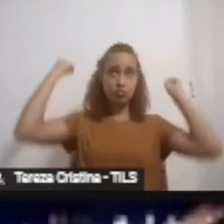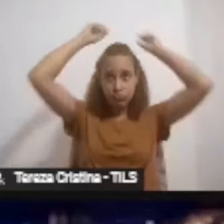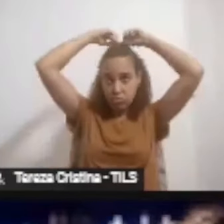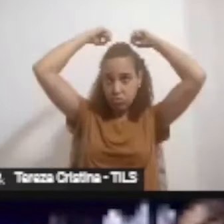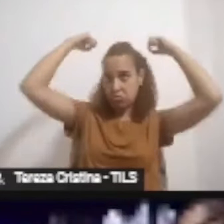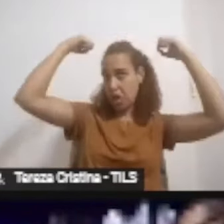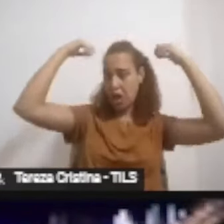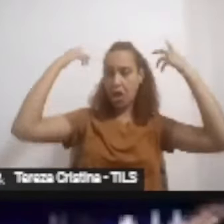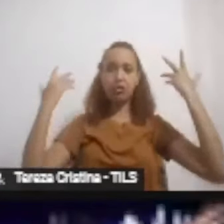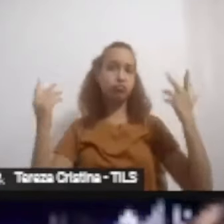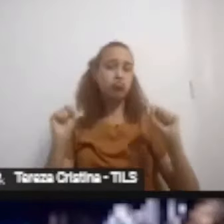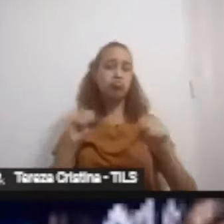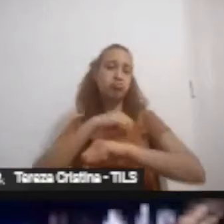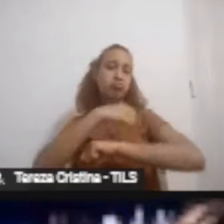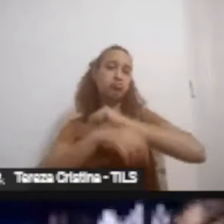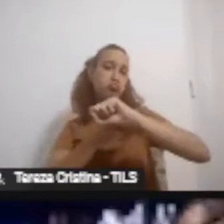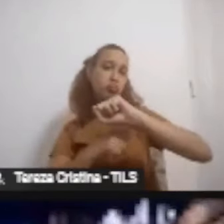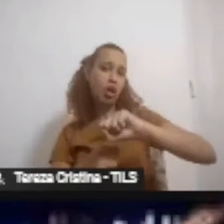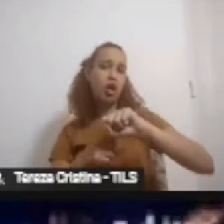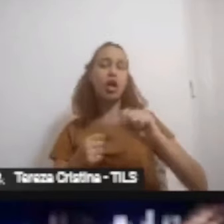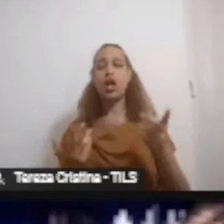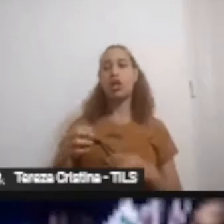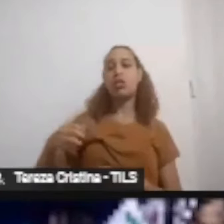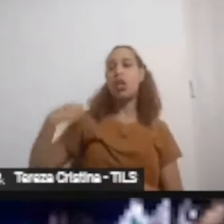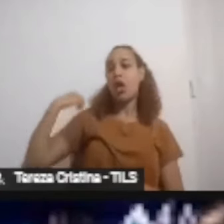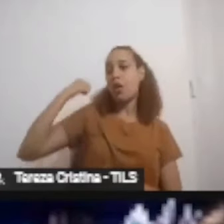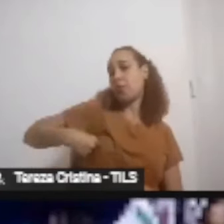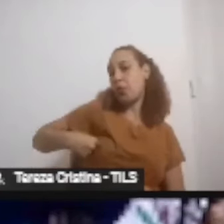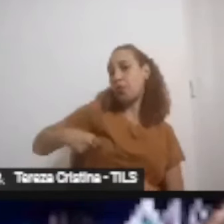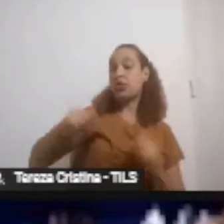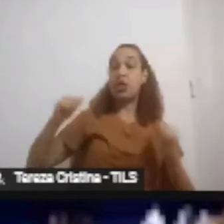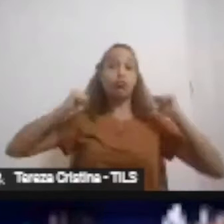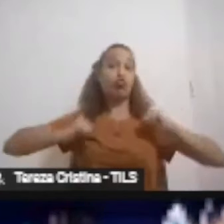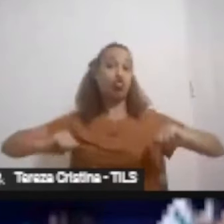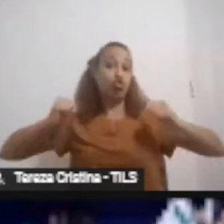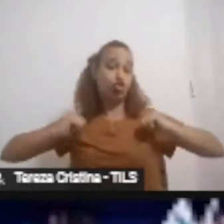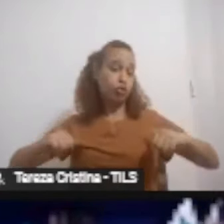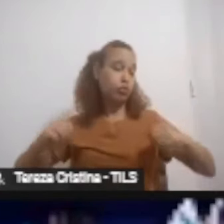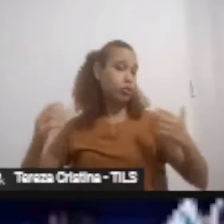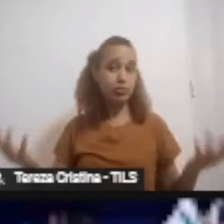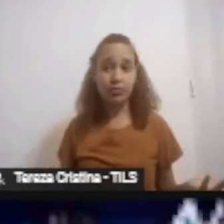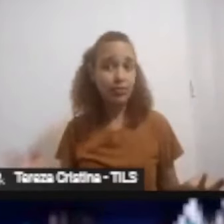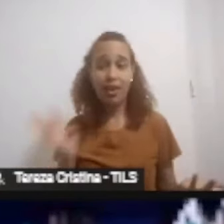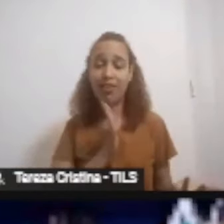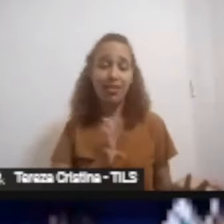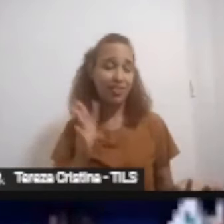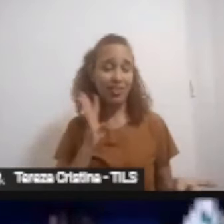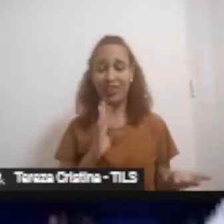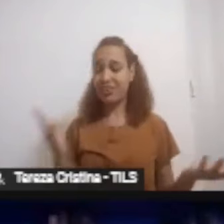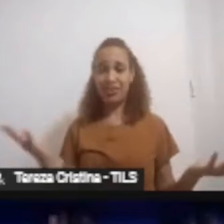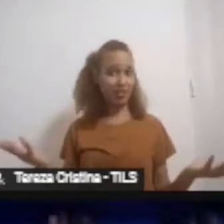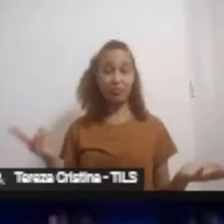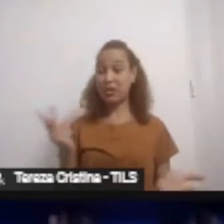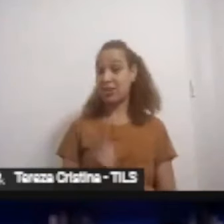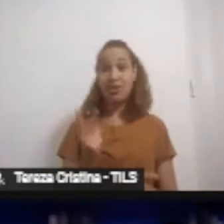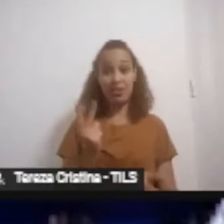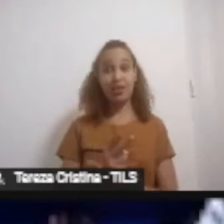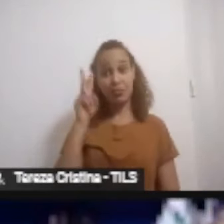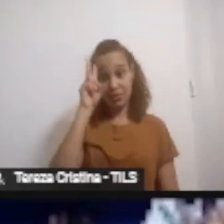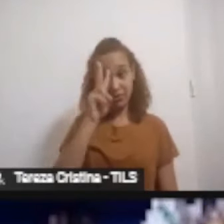tudo. na bolsinha, na mochila. Gente, é Então, bem legal, ó, para sempre lembrar. lembrando que é para